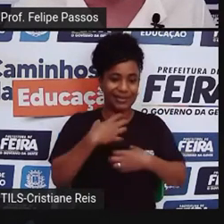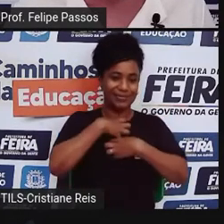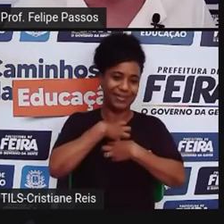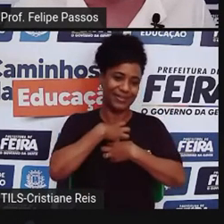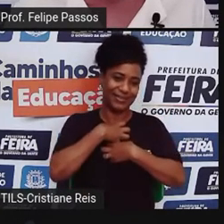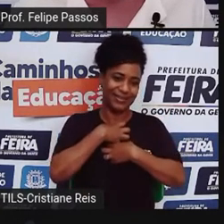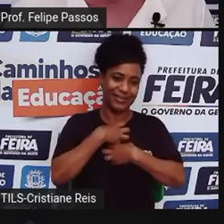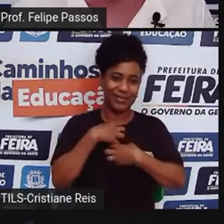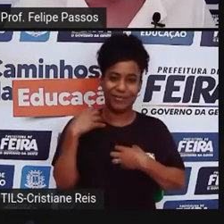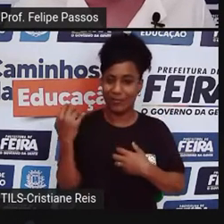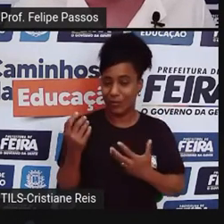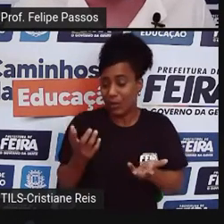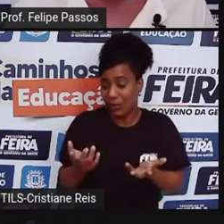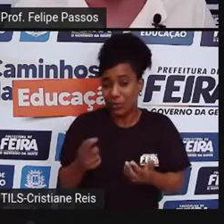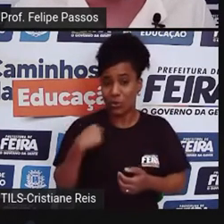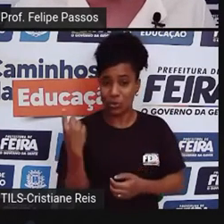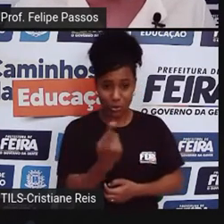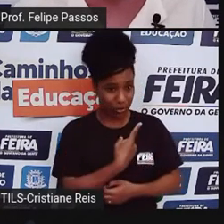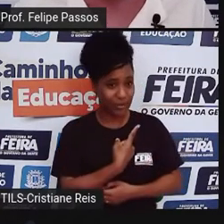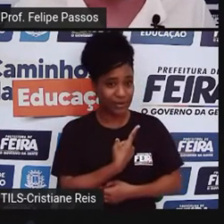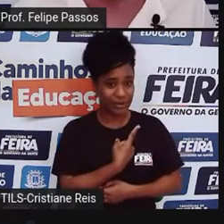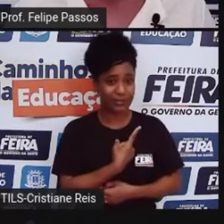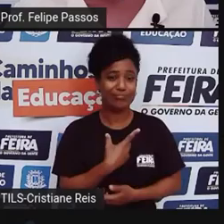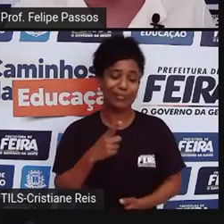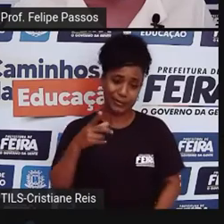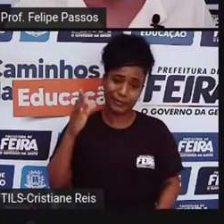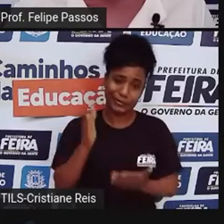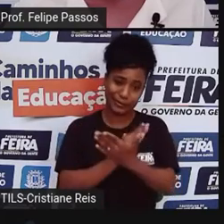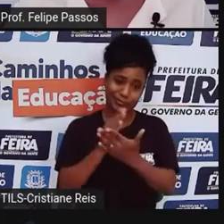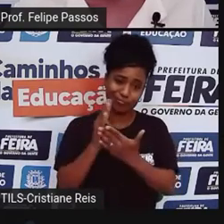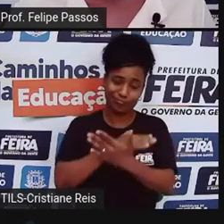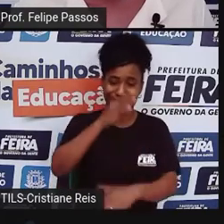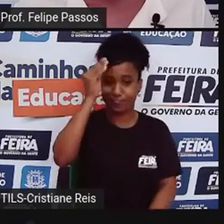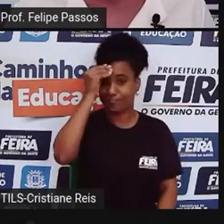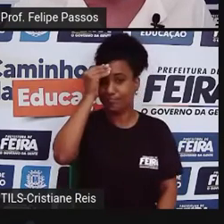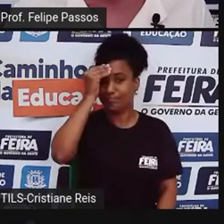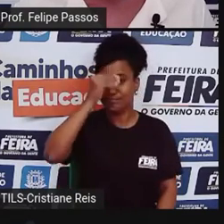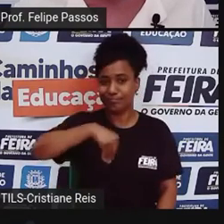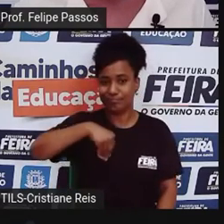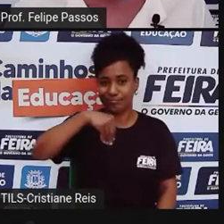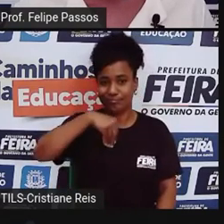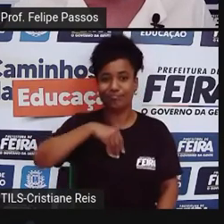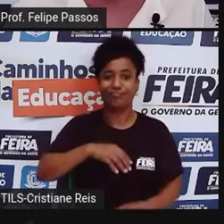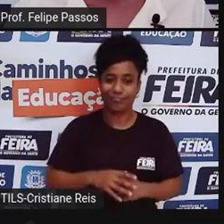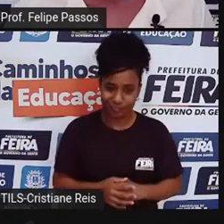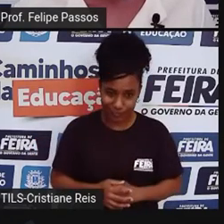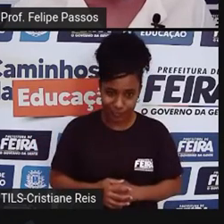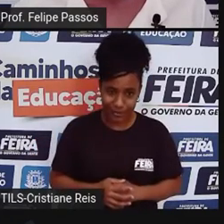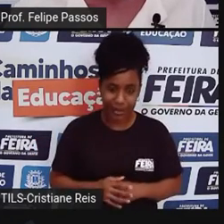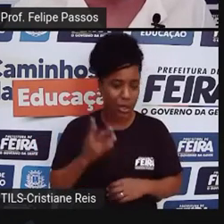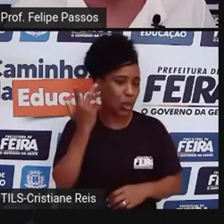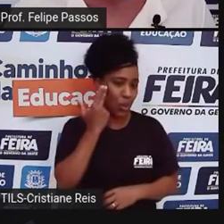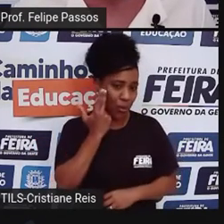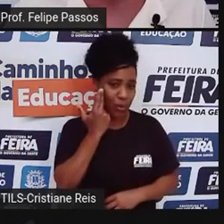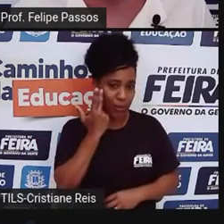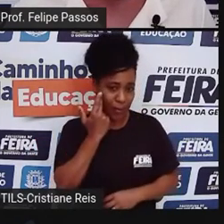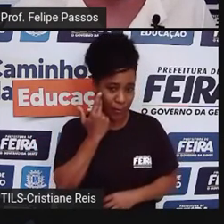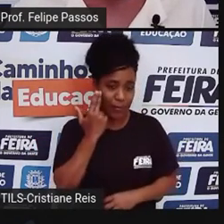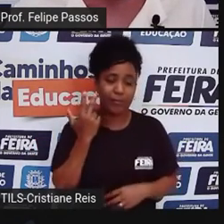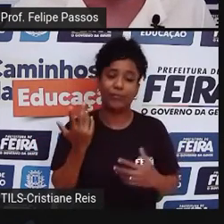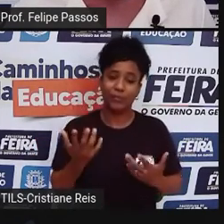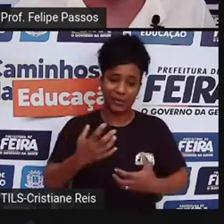humano tem que ter frustração. Quem não se frustra é frágil sentimentalmente. Então,